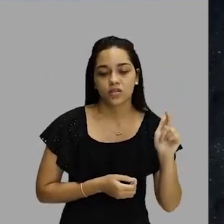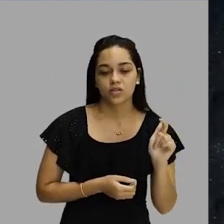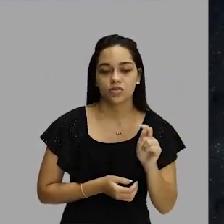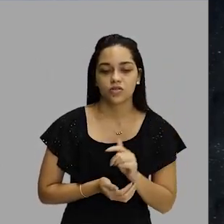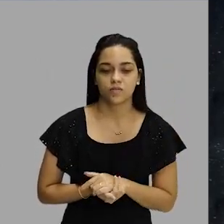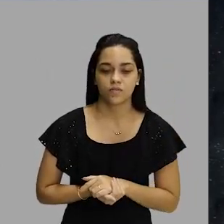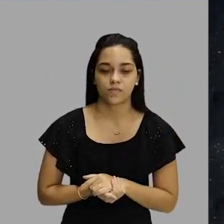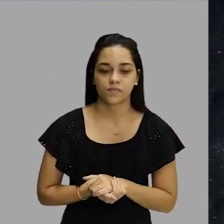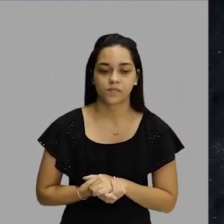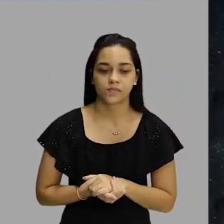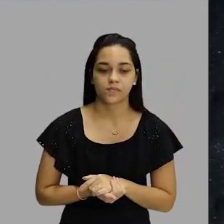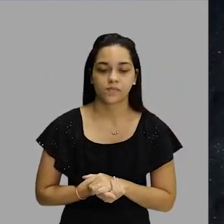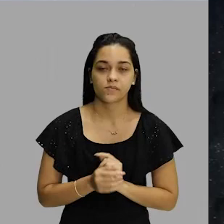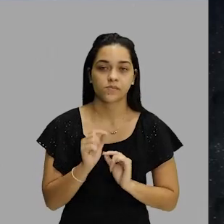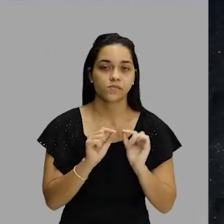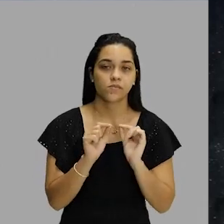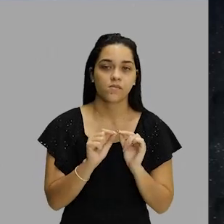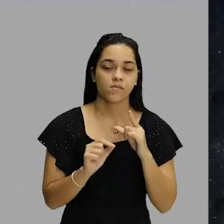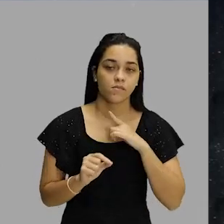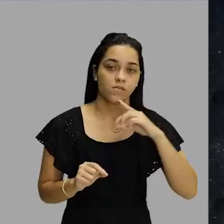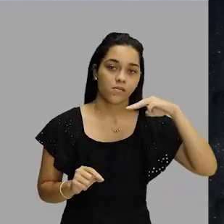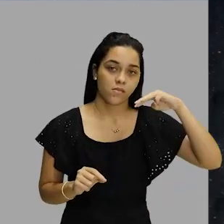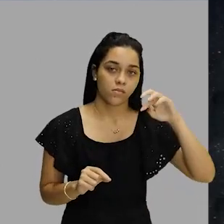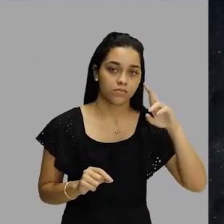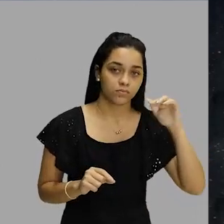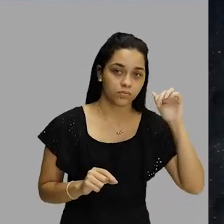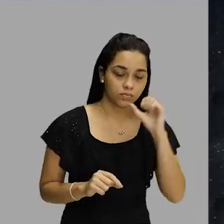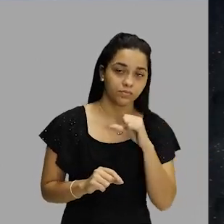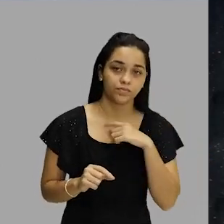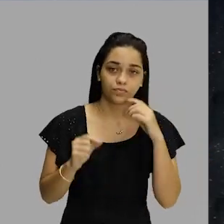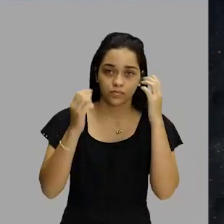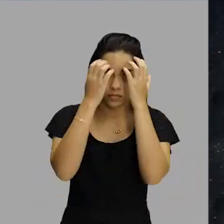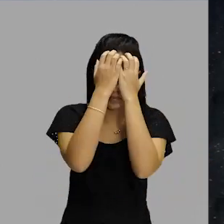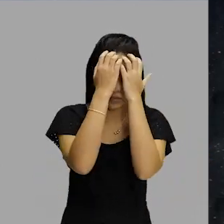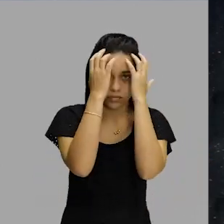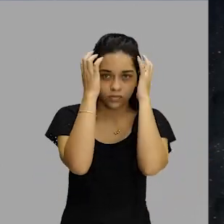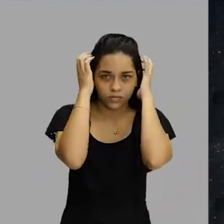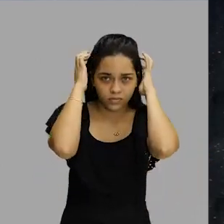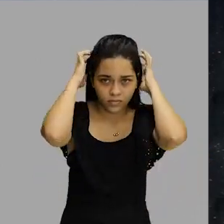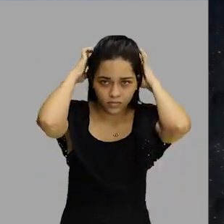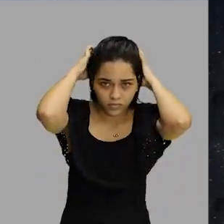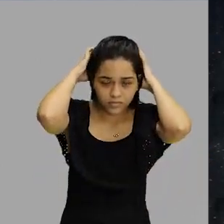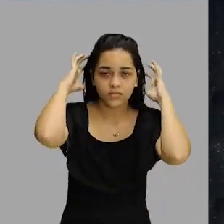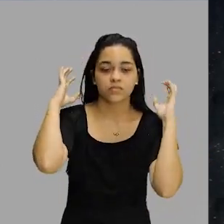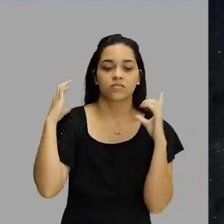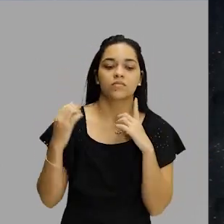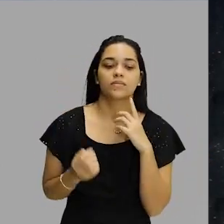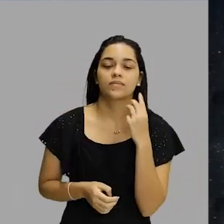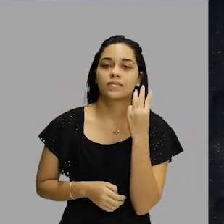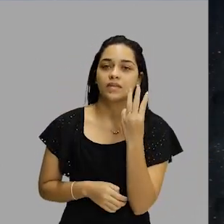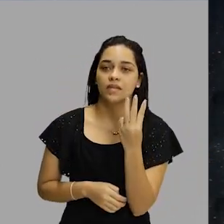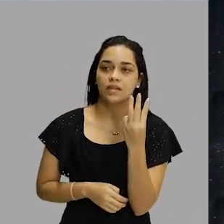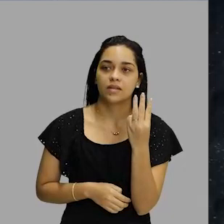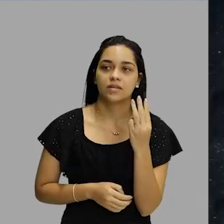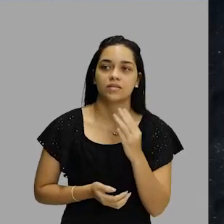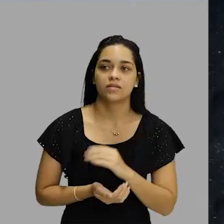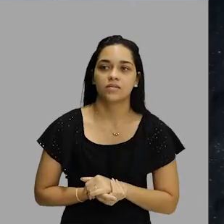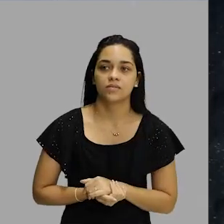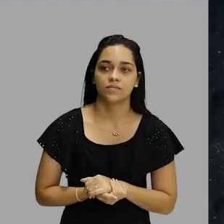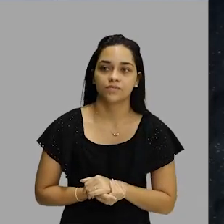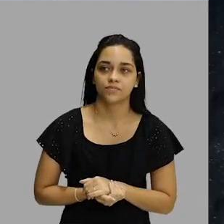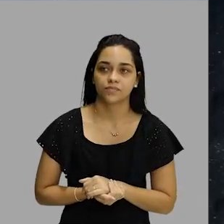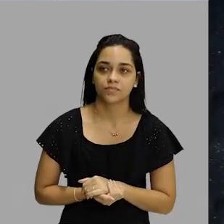meninge são membranas que envolvem o nosso cérebro, né? Nós temos 3 membranas.